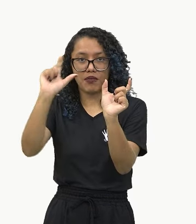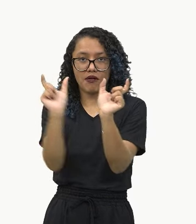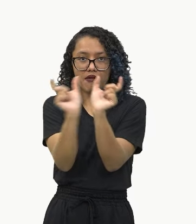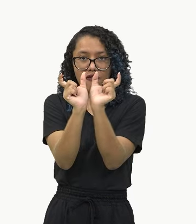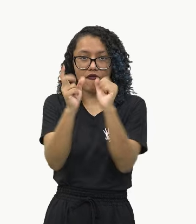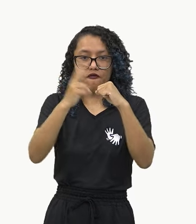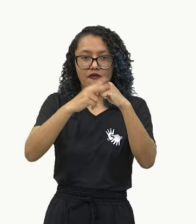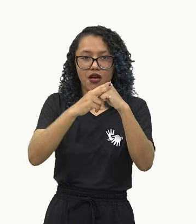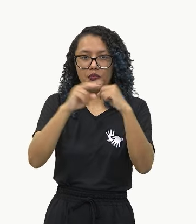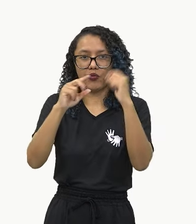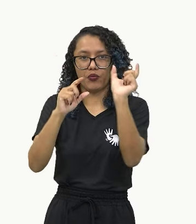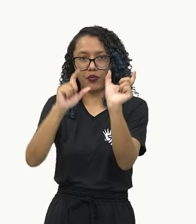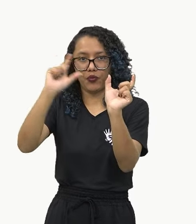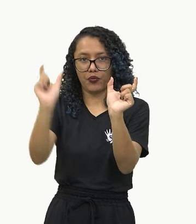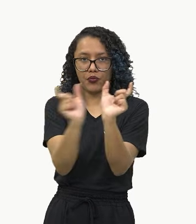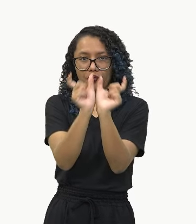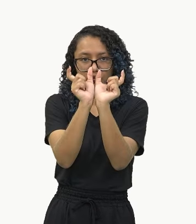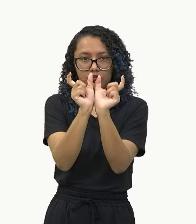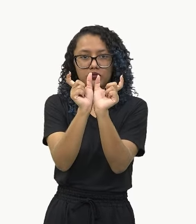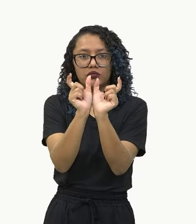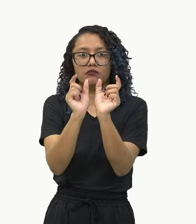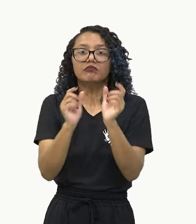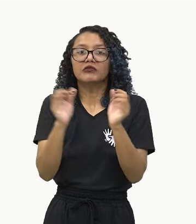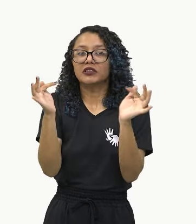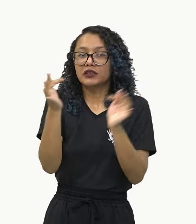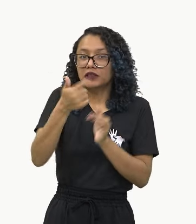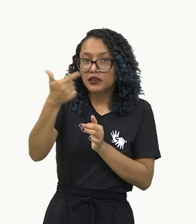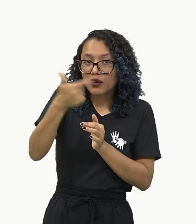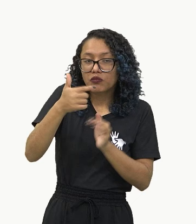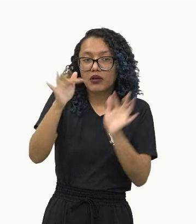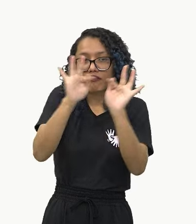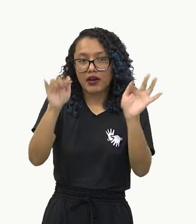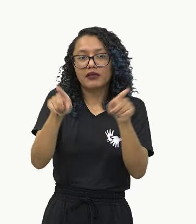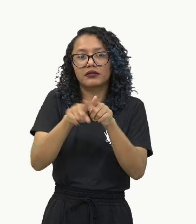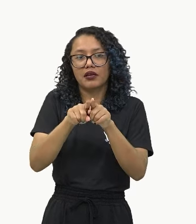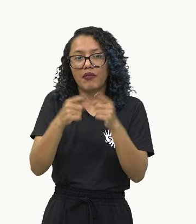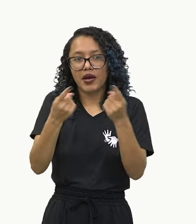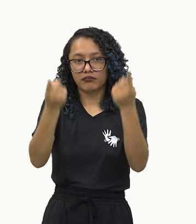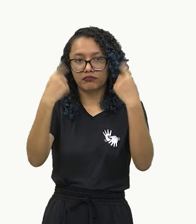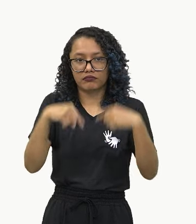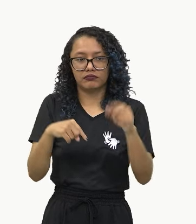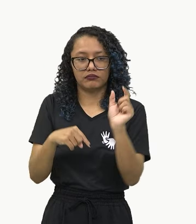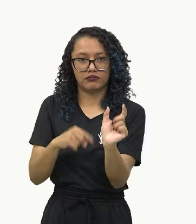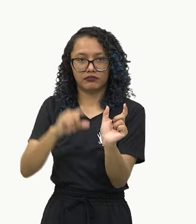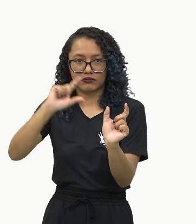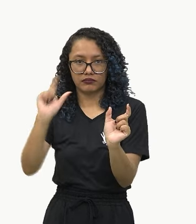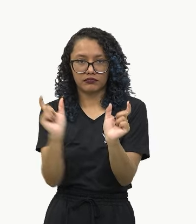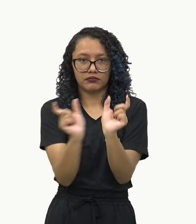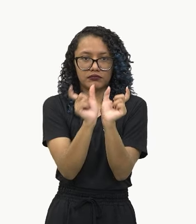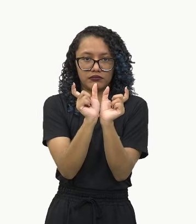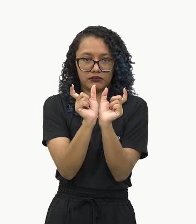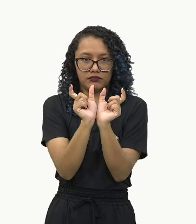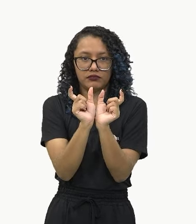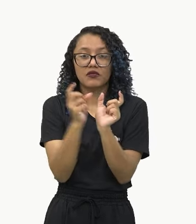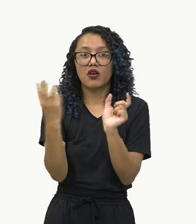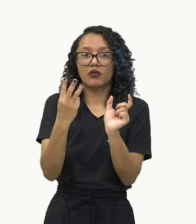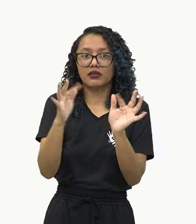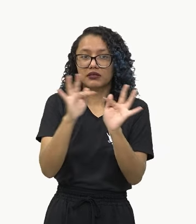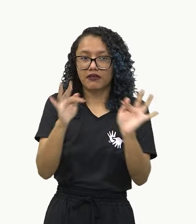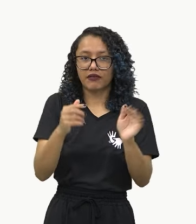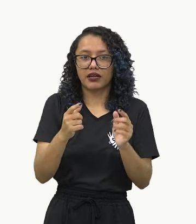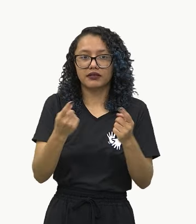el zumo de naranja que estaba en la nevera? Han comido tanto dulce que